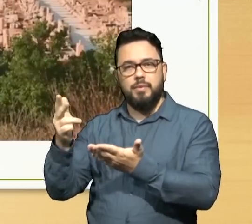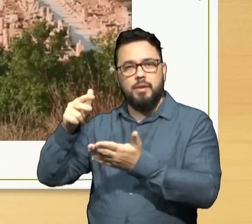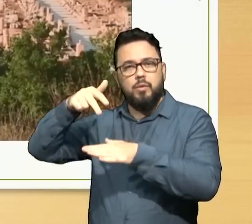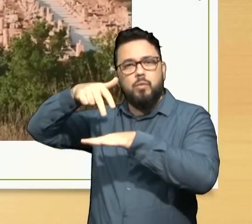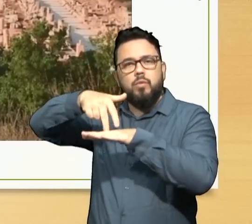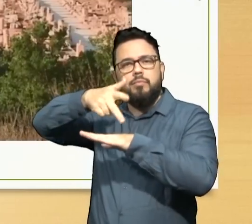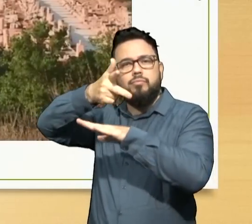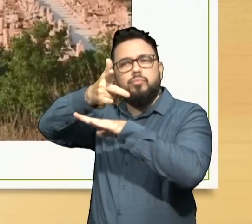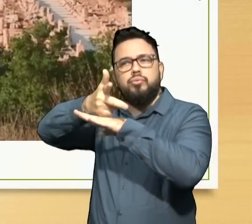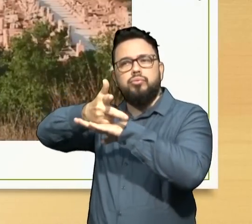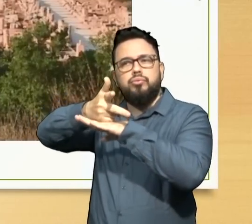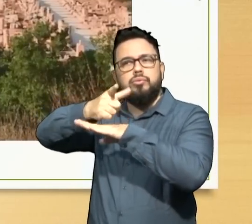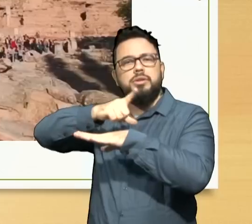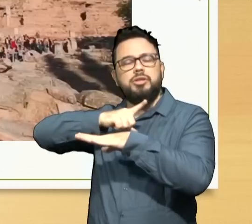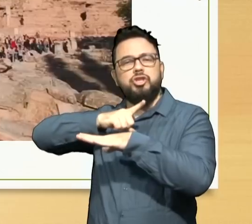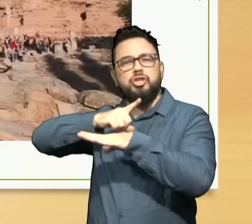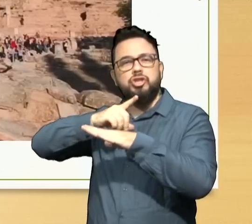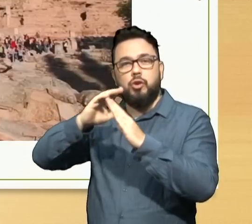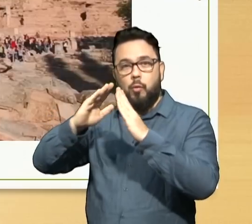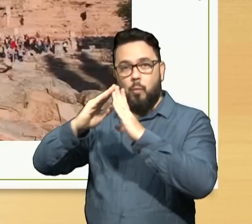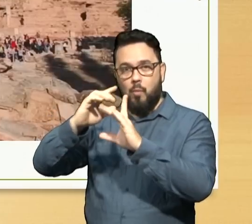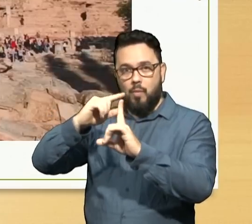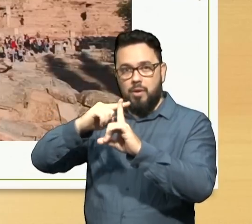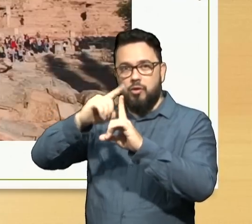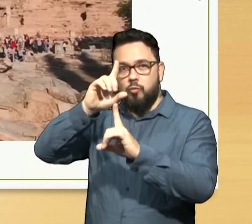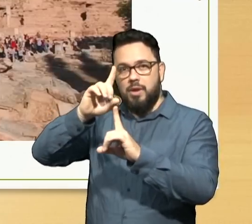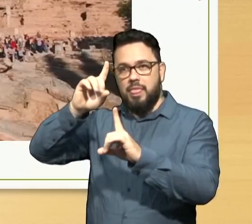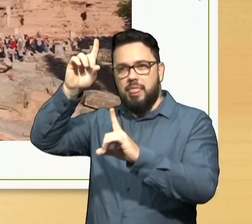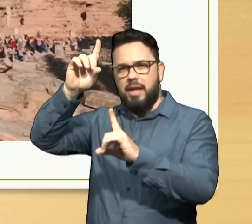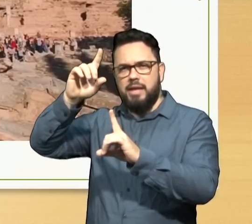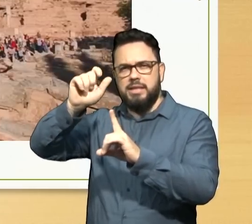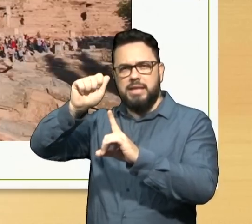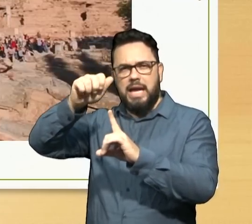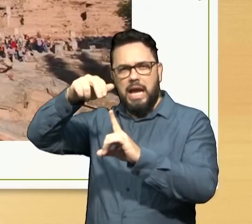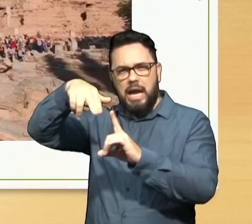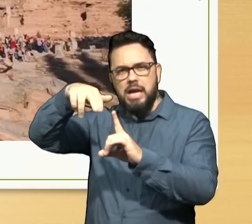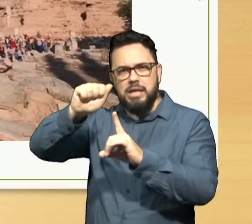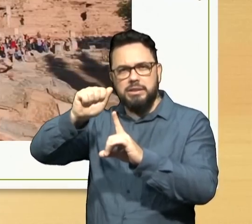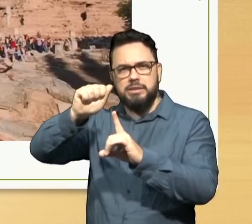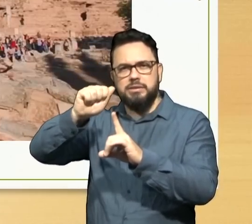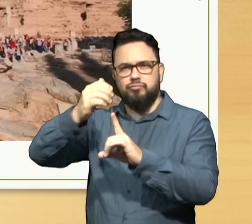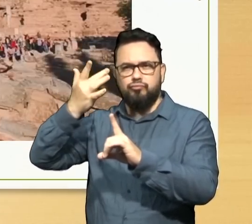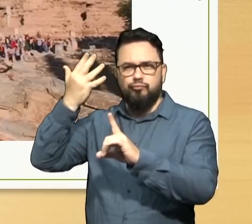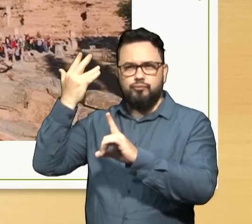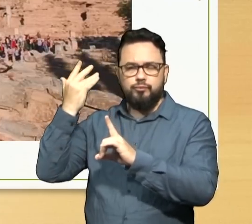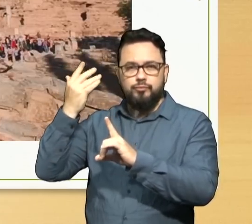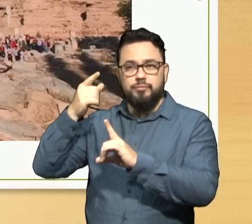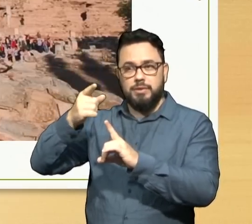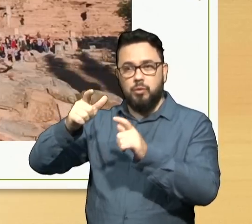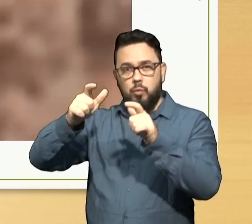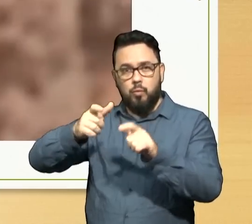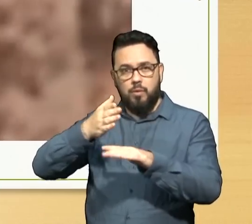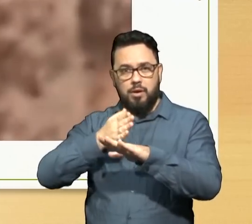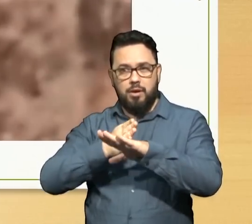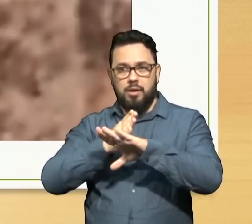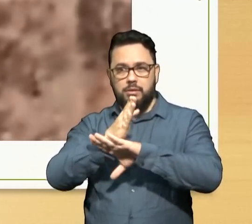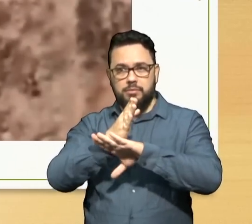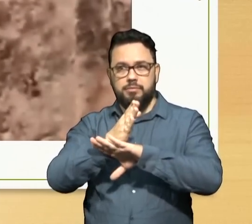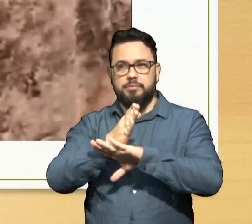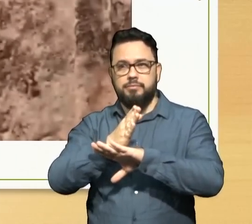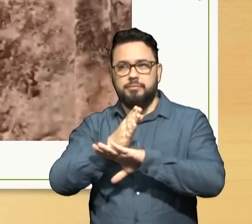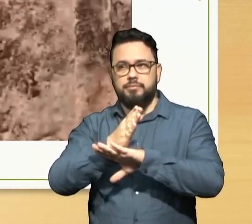havia um templo da deusa Diana ou demeter essa era uma das principais entradas da antiga cidade de